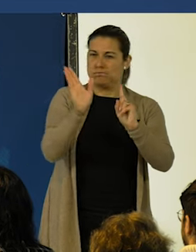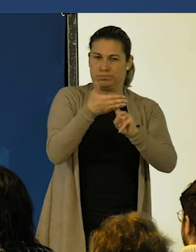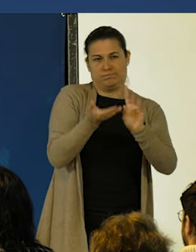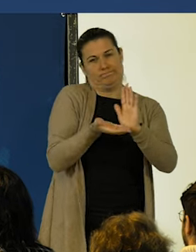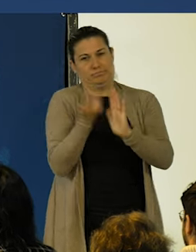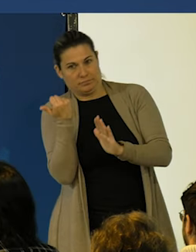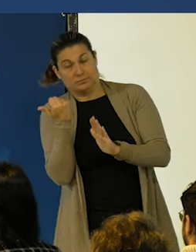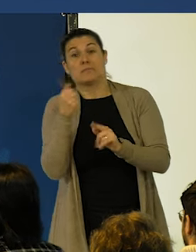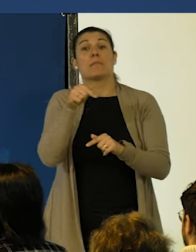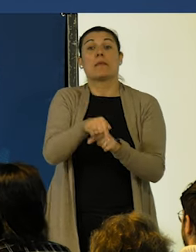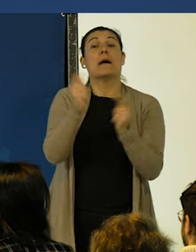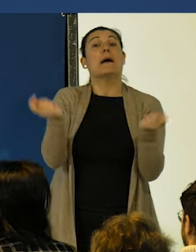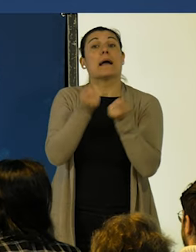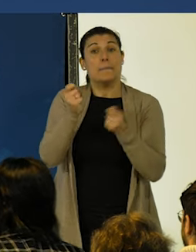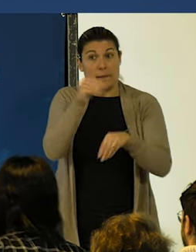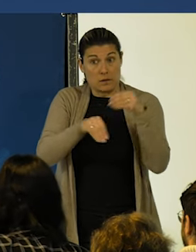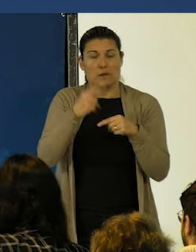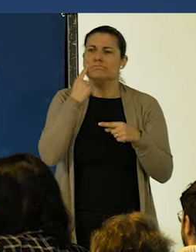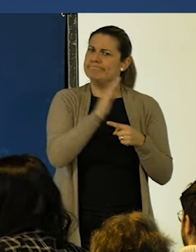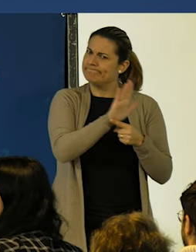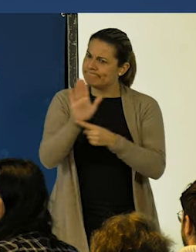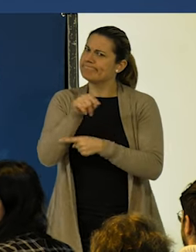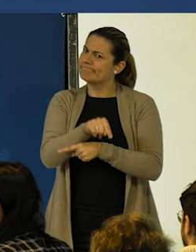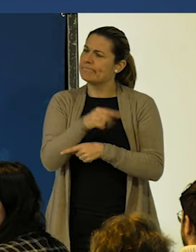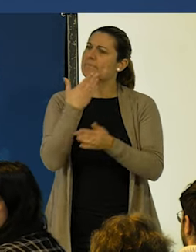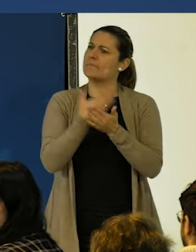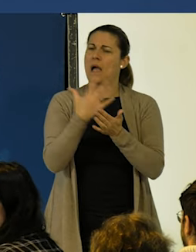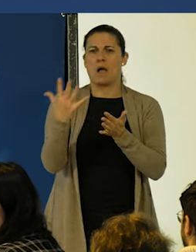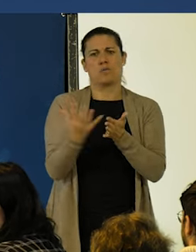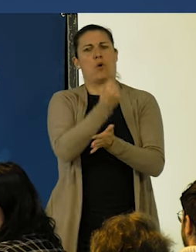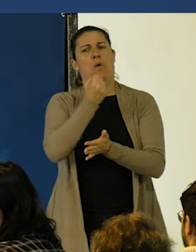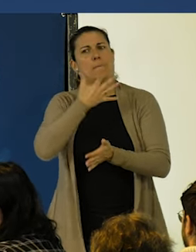eleitoral mostra como ela é, ao mesmo tempo, uma conquista tão